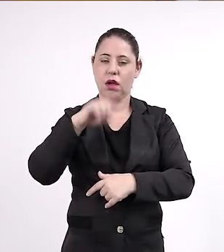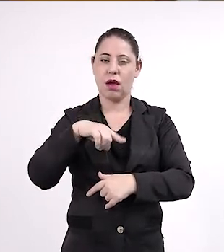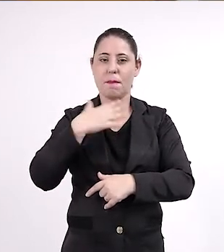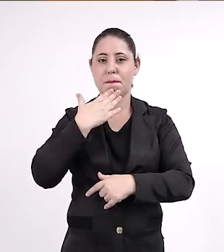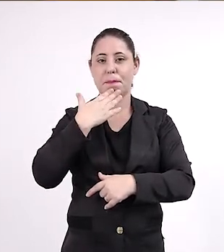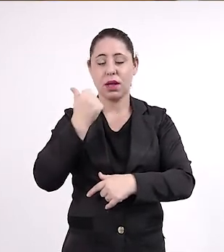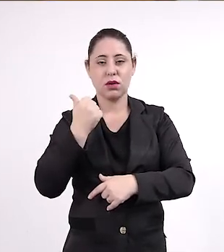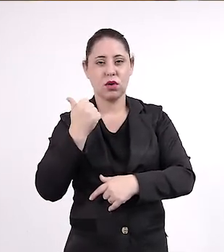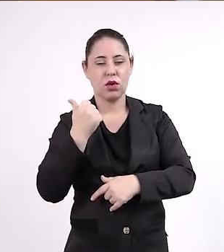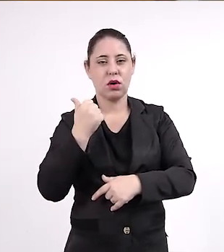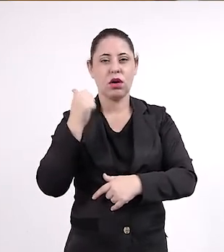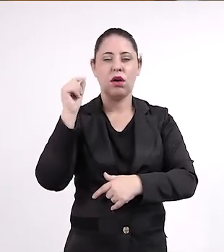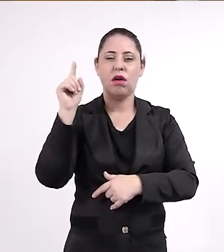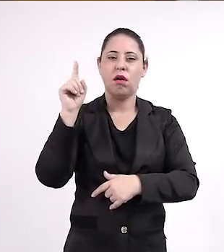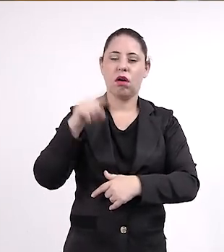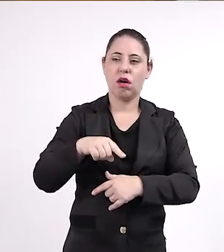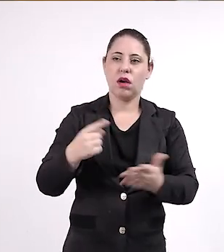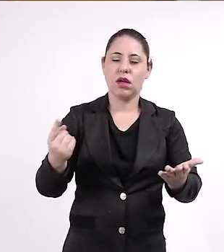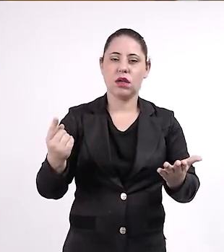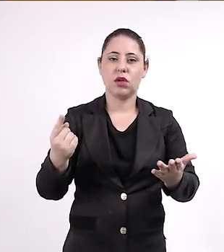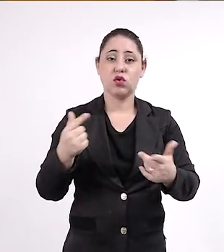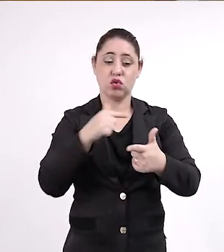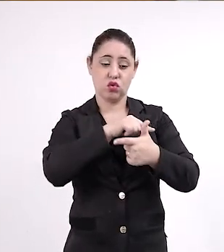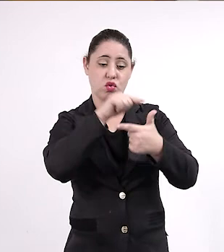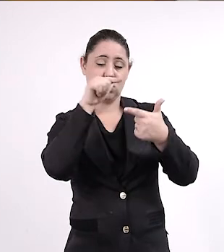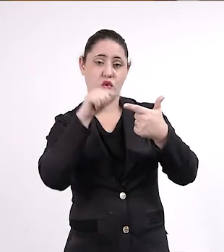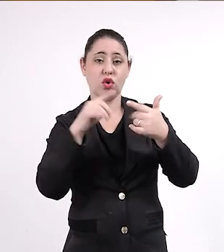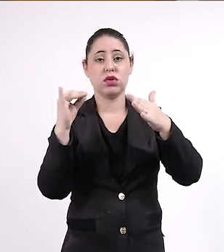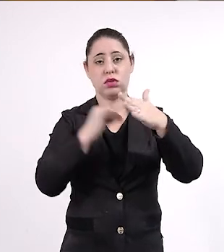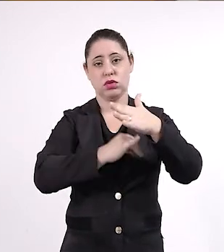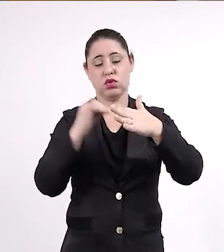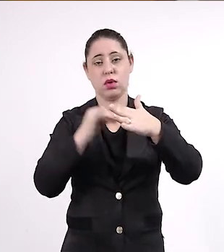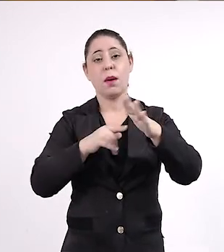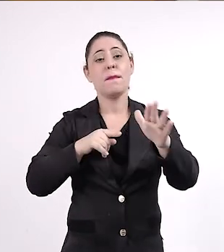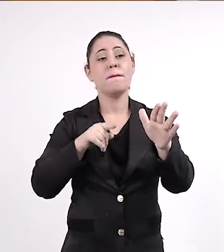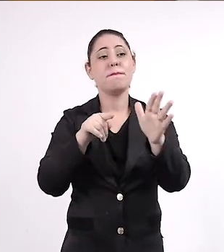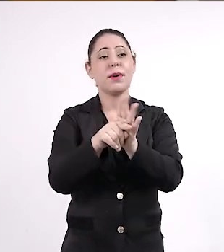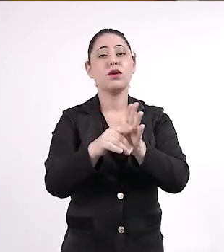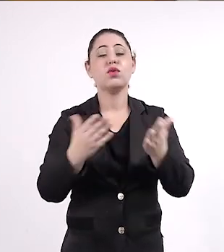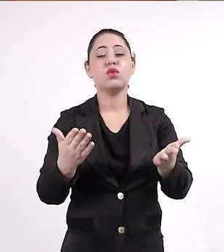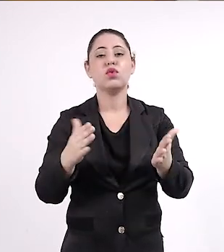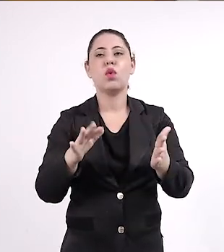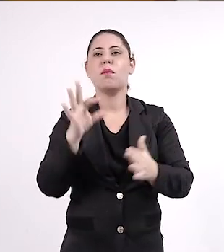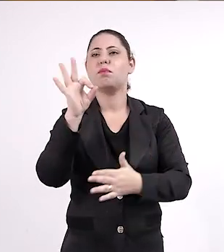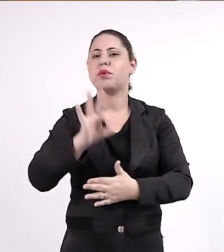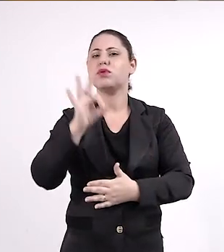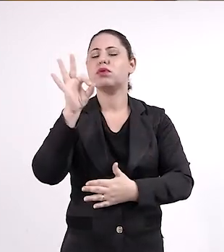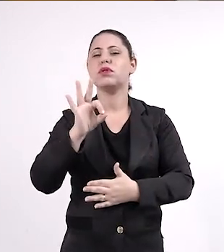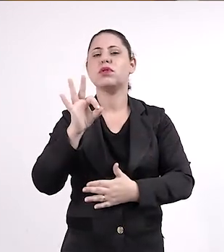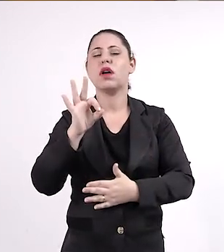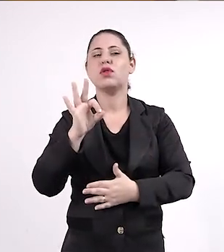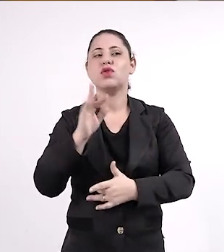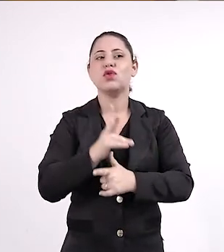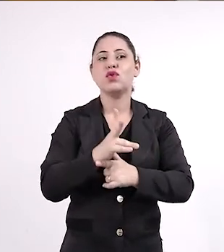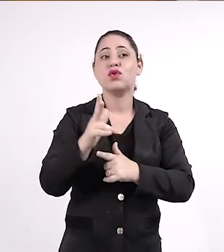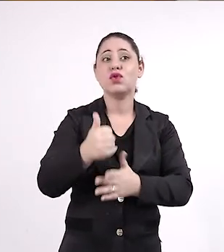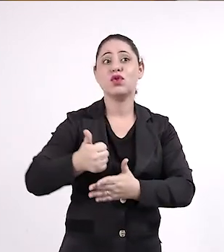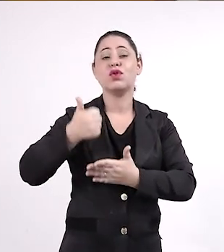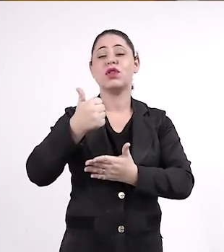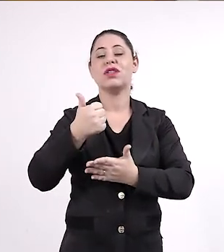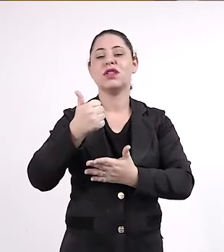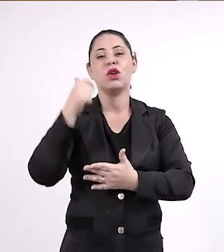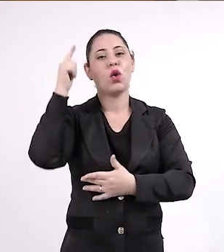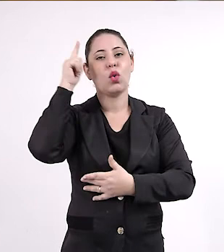nacional nisso. É partindo desses dois institutos aí que eu pergunto para o senhor, qual é a porcentagem de sucesso que